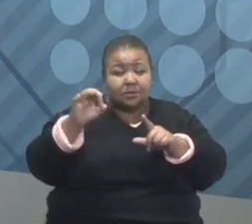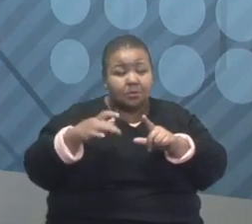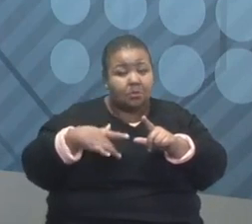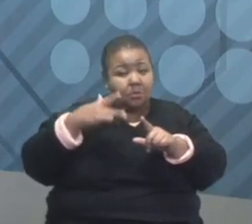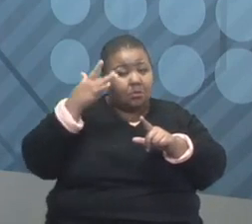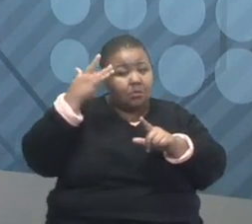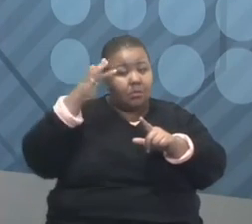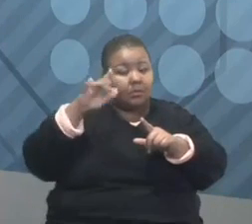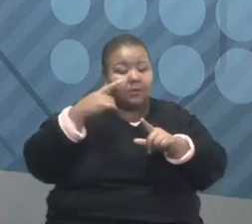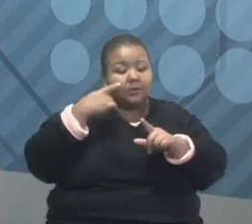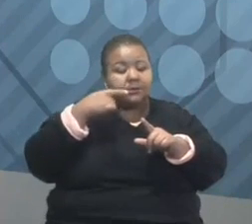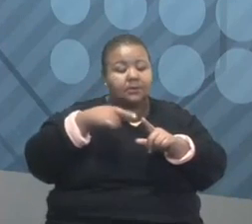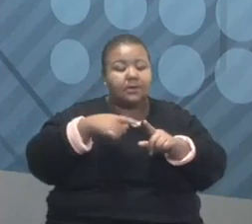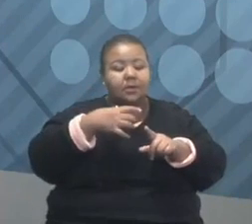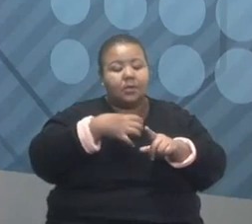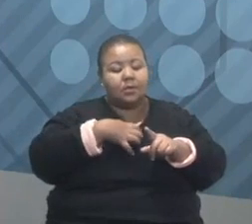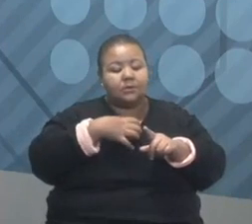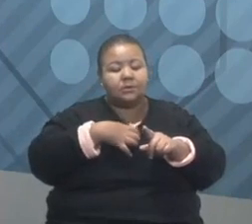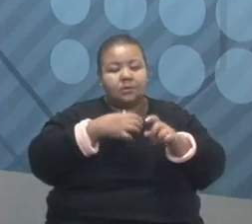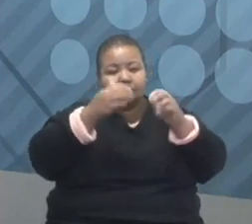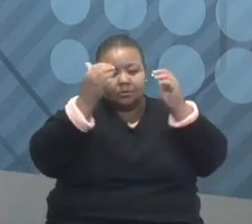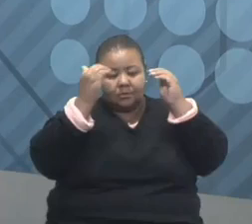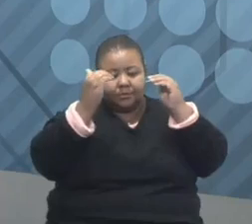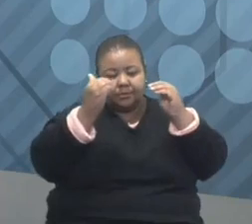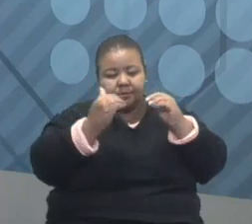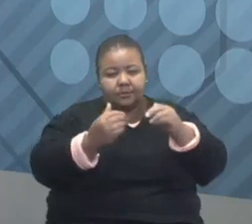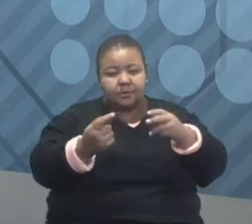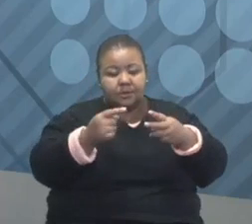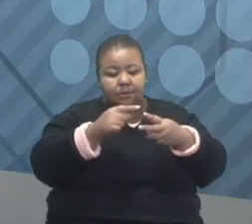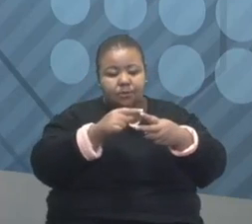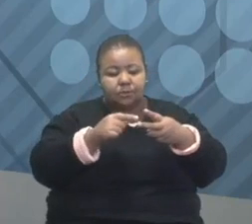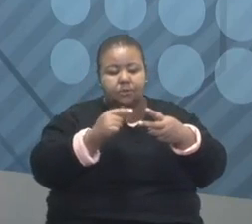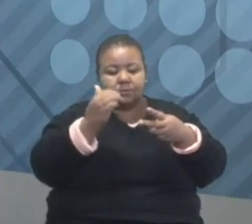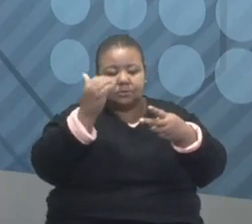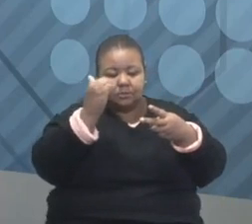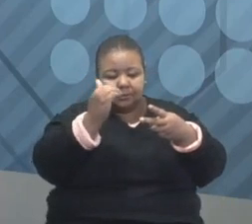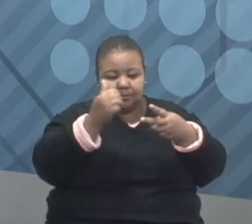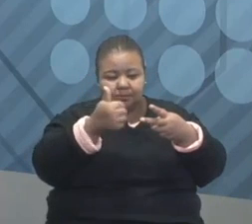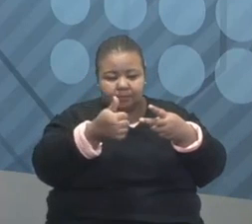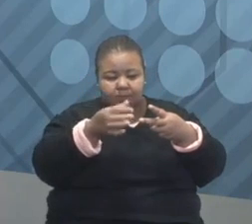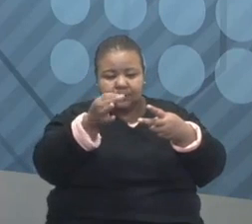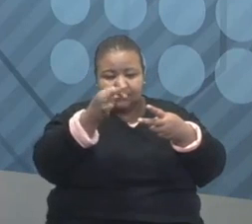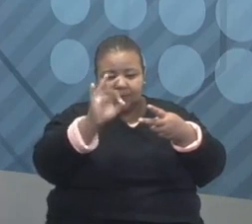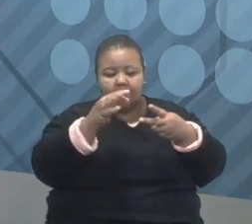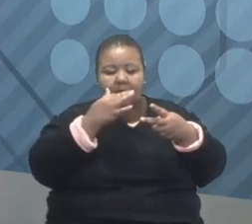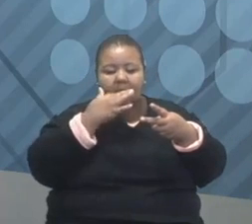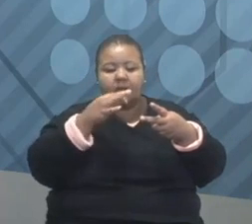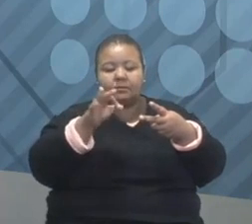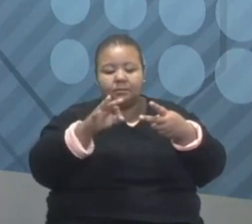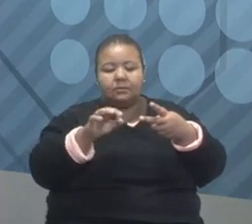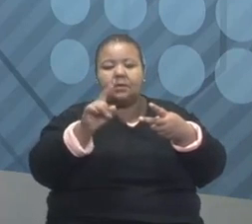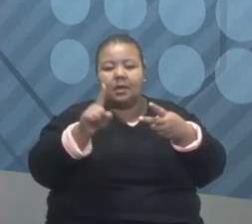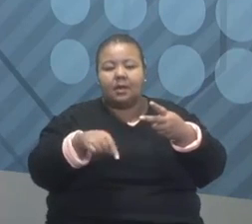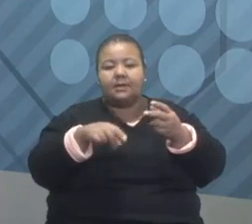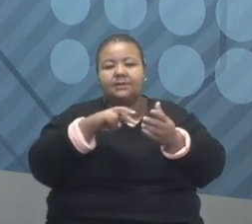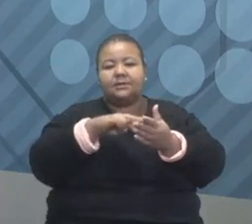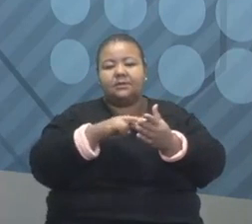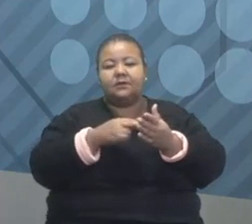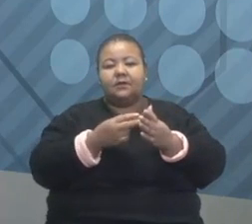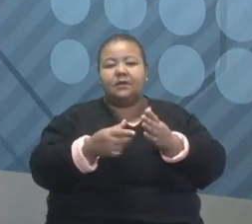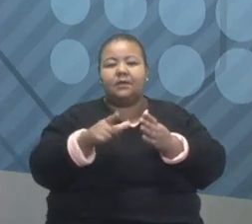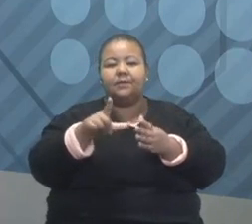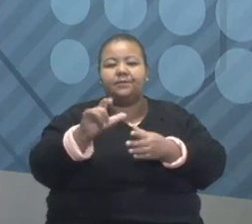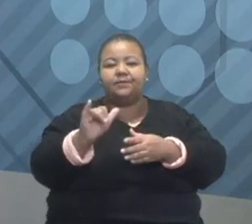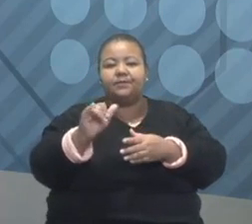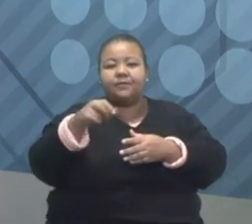ver as condições dadas aquelas duas igualdades, para ver se elas são satisfeitas, para assim você afirmar. Mas se você chegou